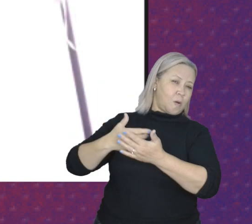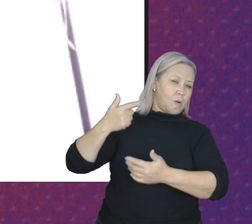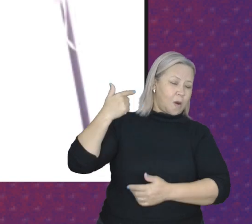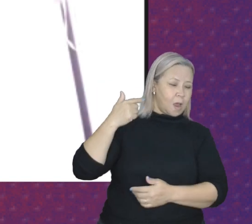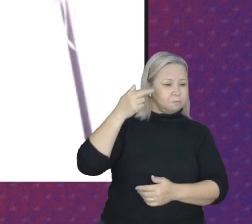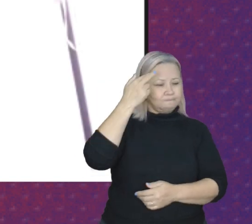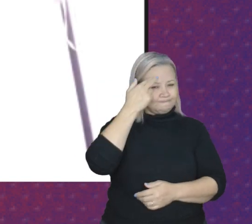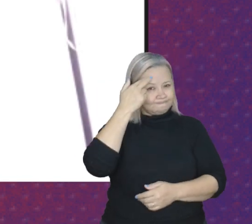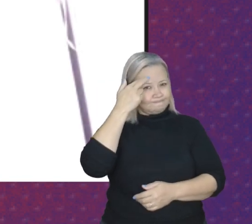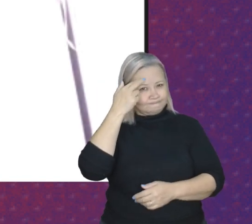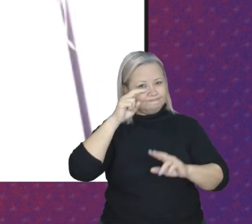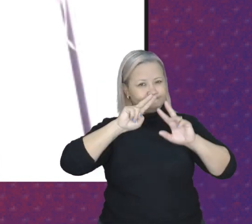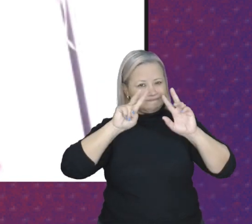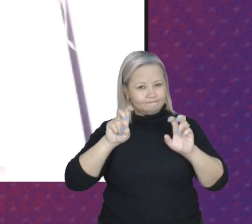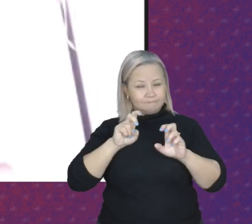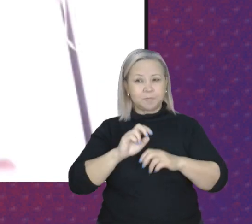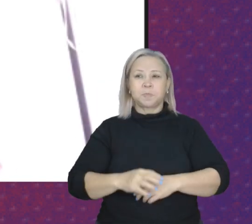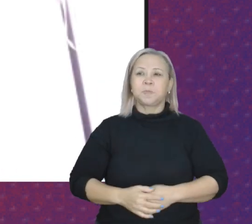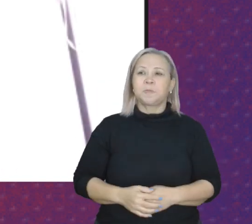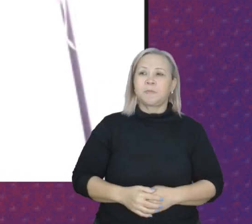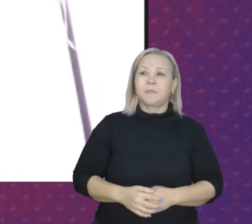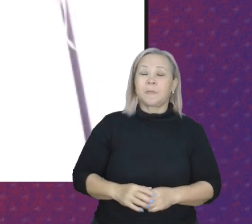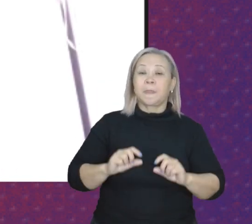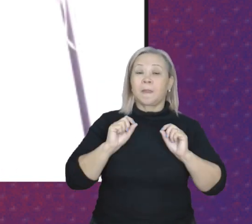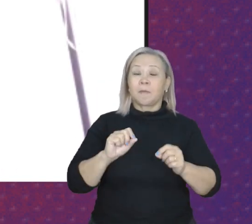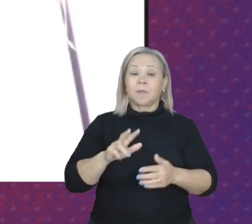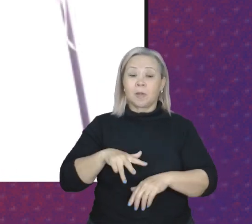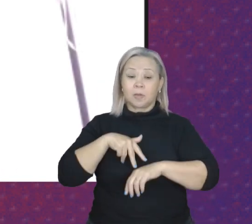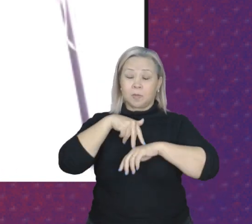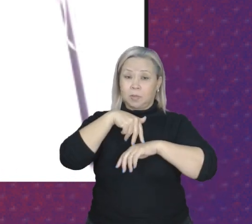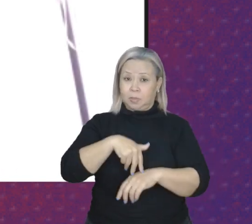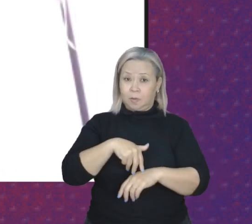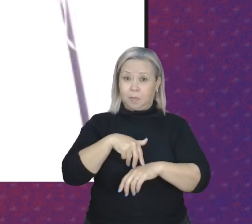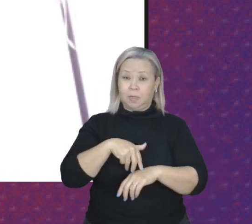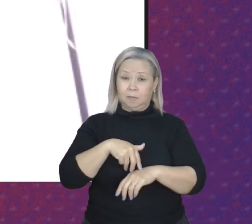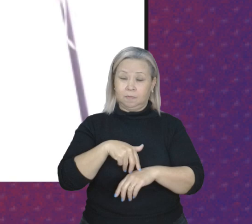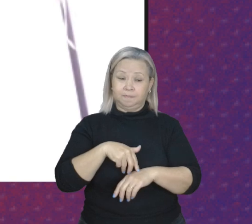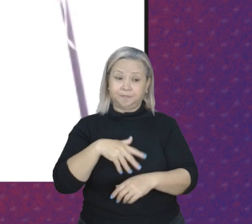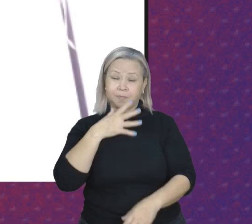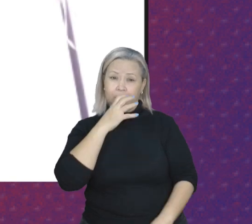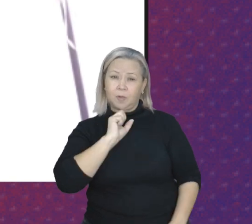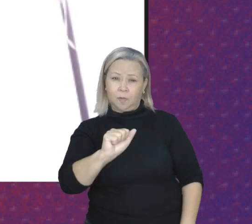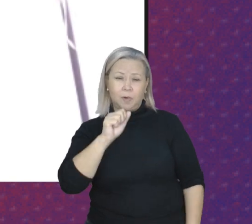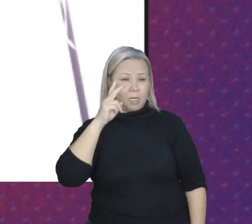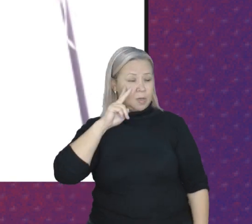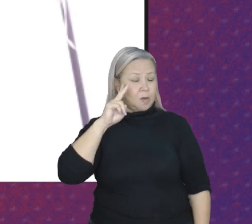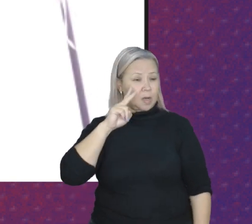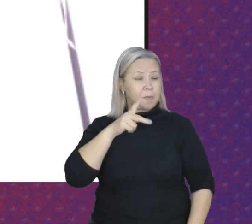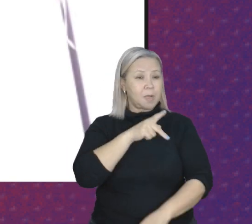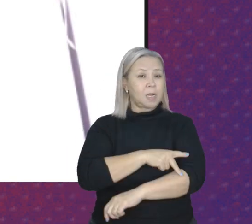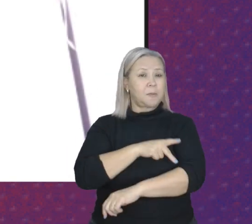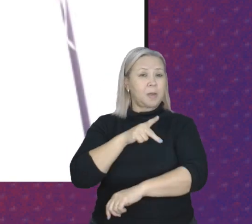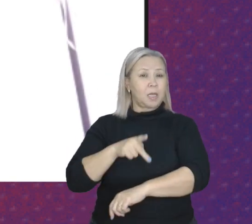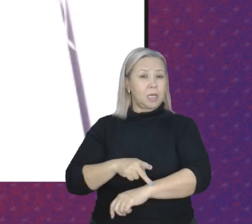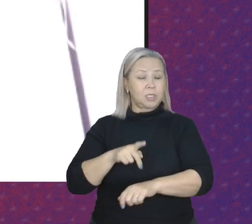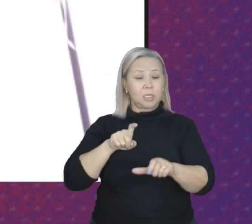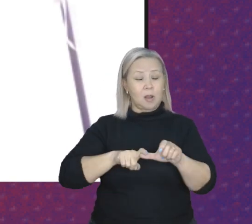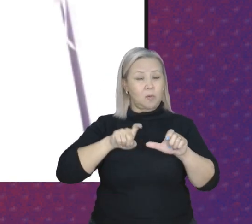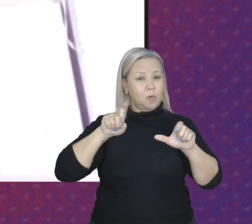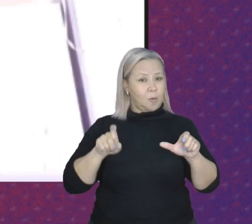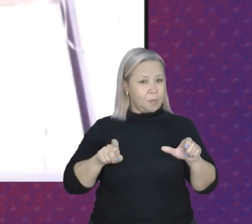pensar. Então, isso me remete a um posicionamento do Freire que é, na pedagogia da